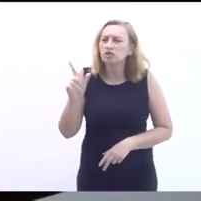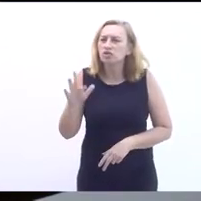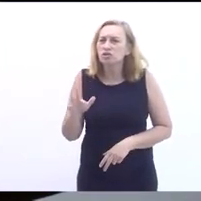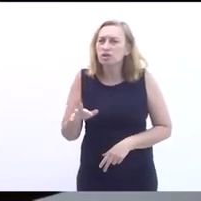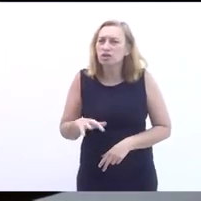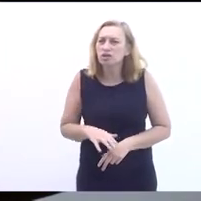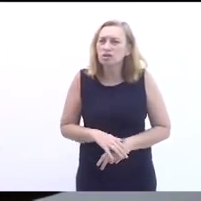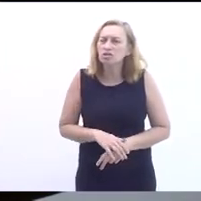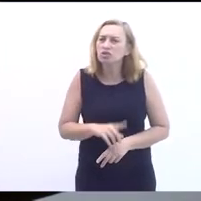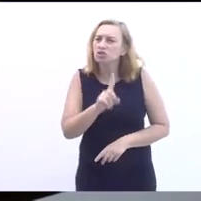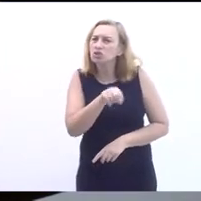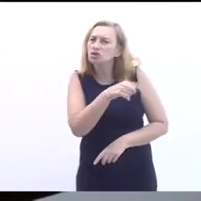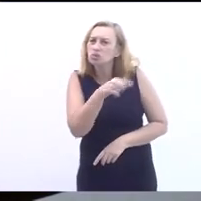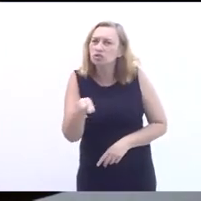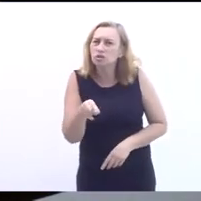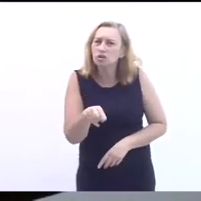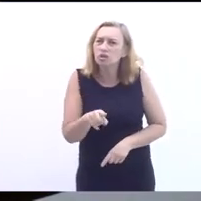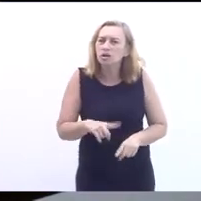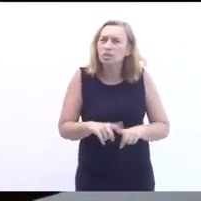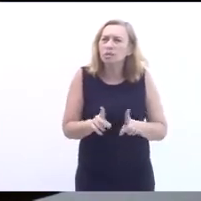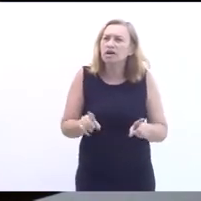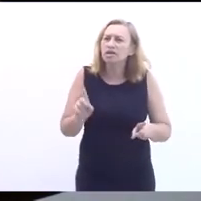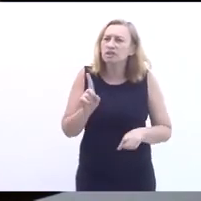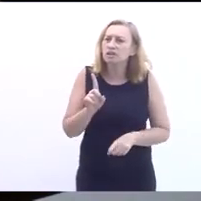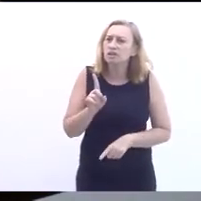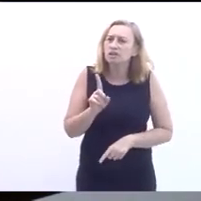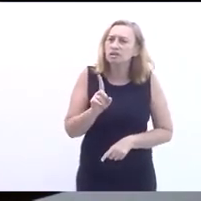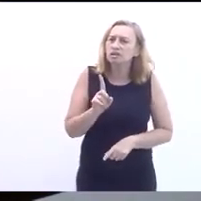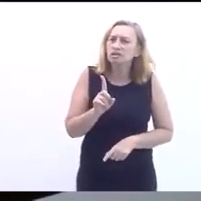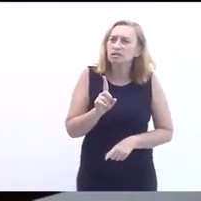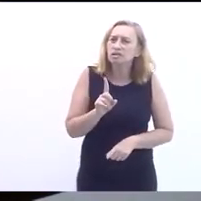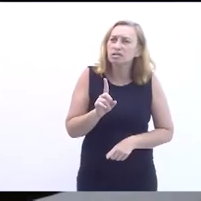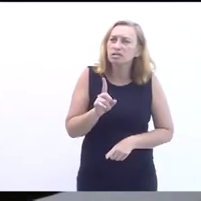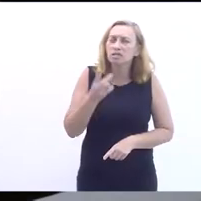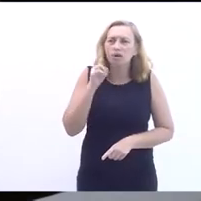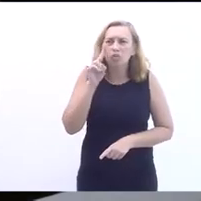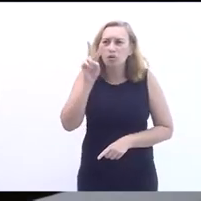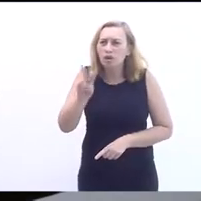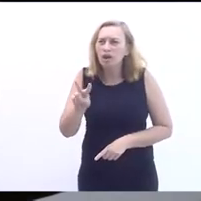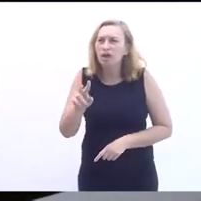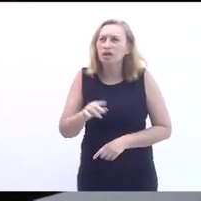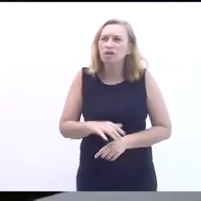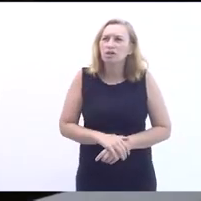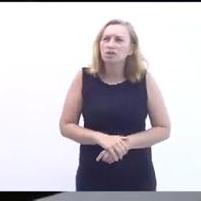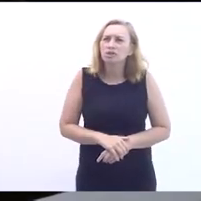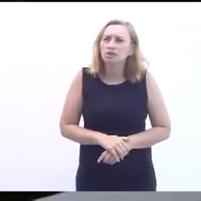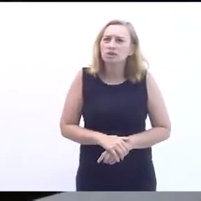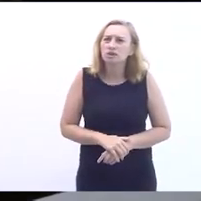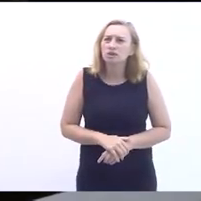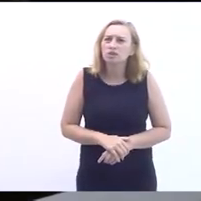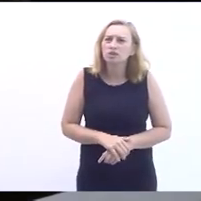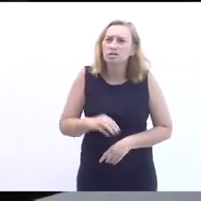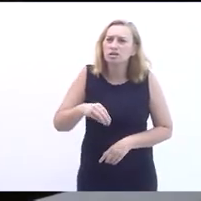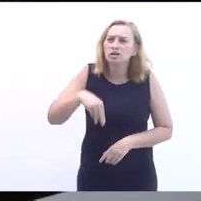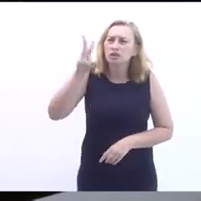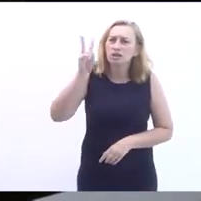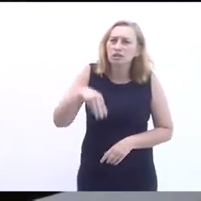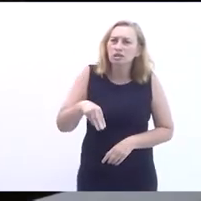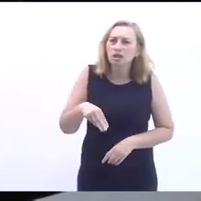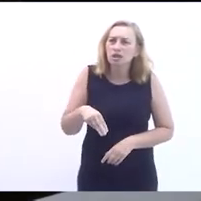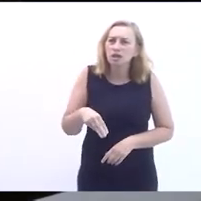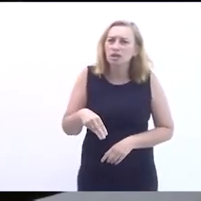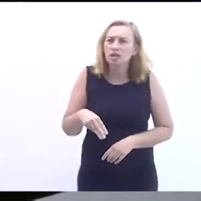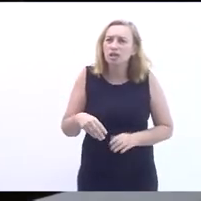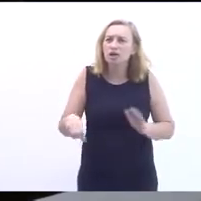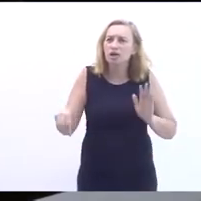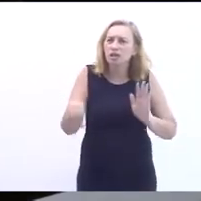dia explosão né mas até mesmo né Um Olhar de quem quer torná-lo